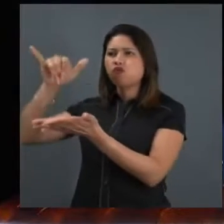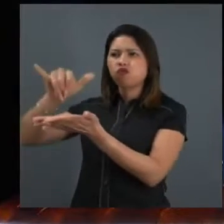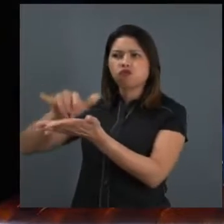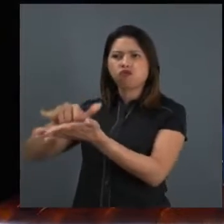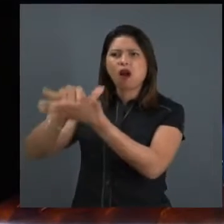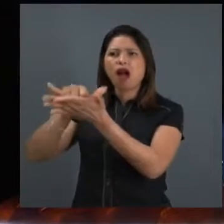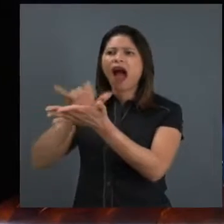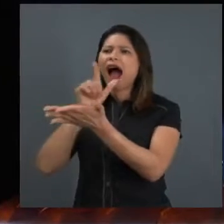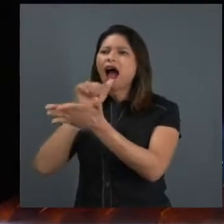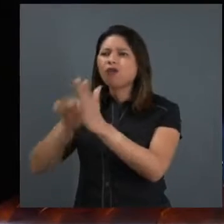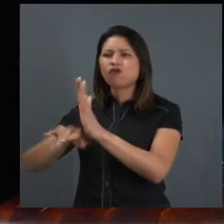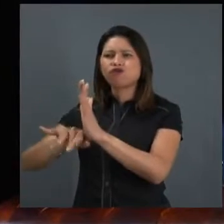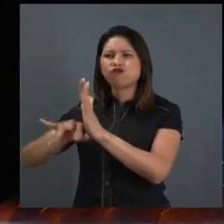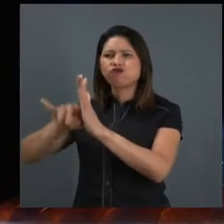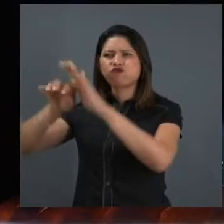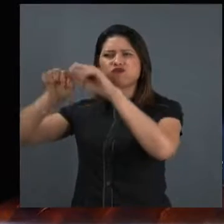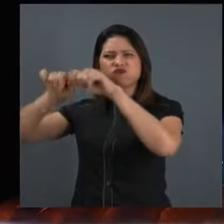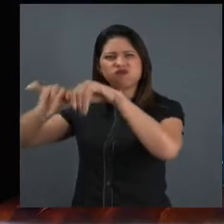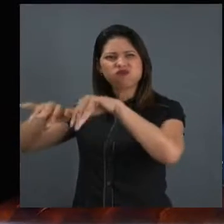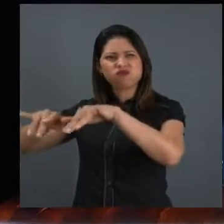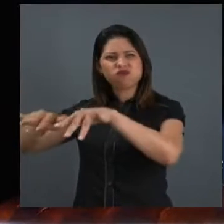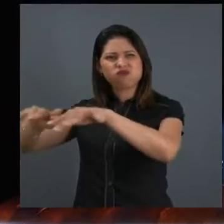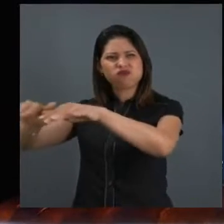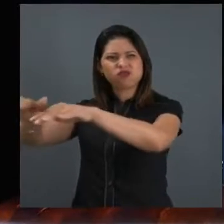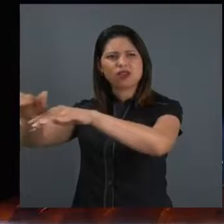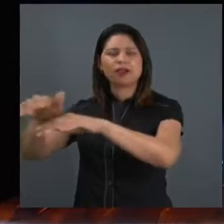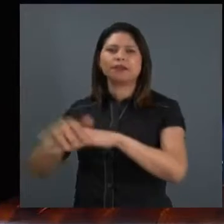acompanhando de passo a passo.